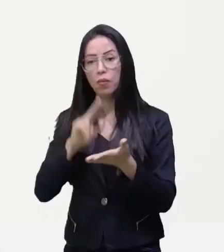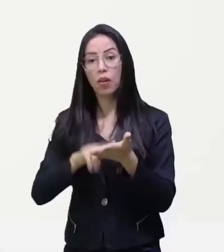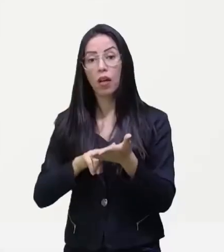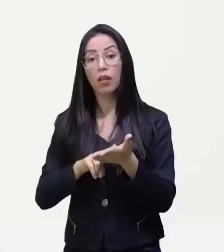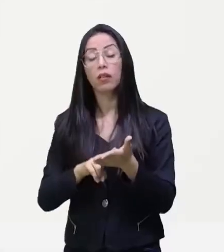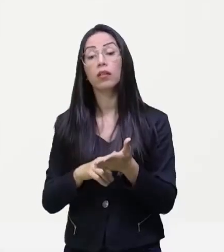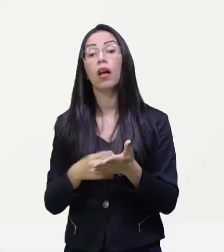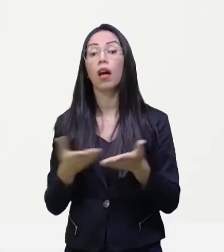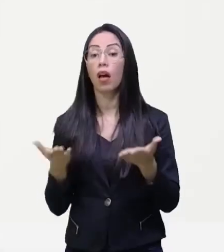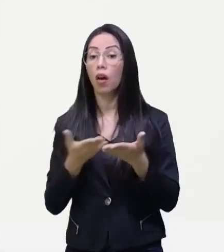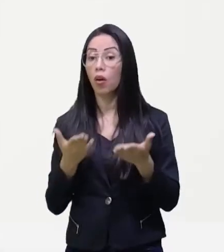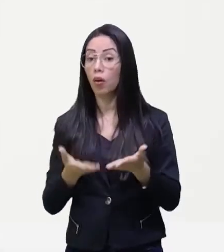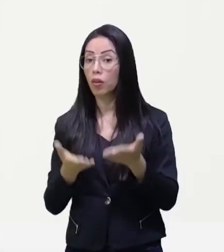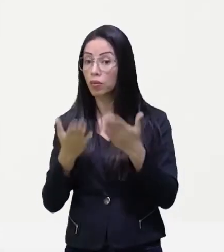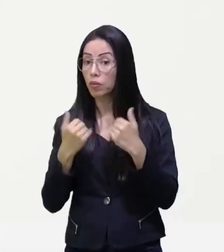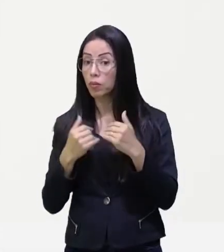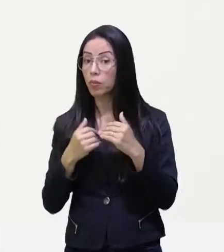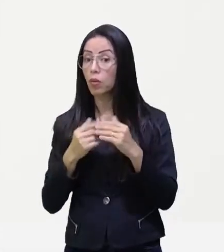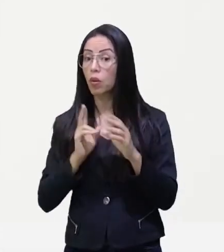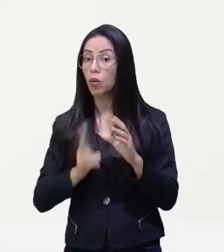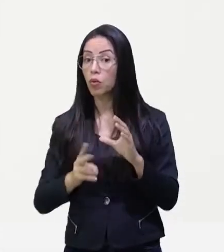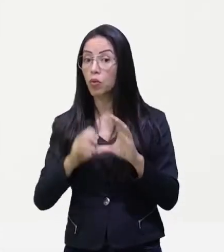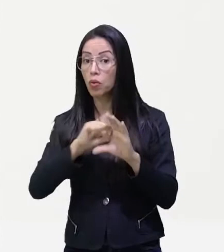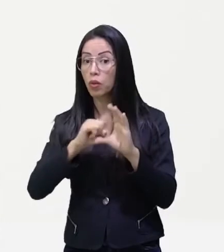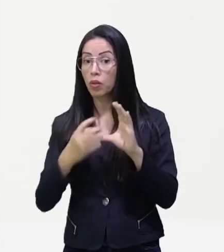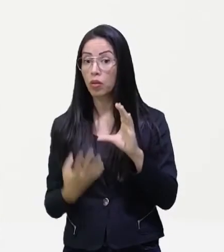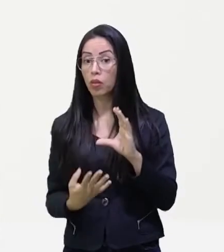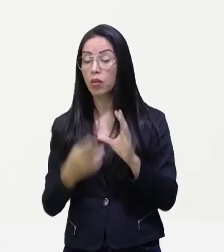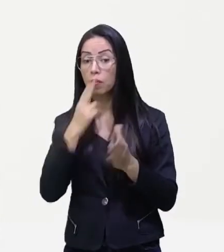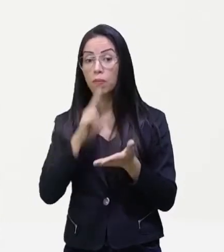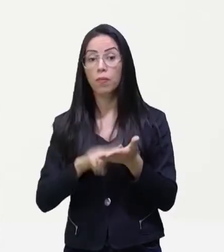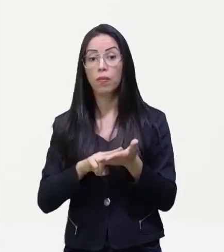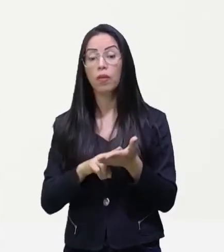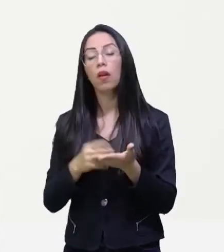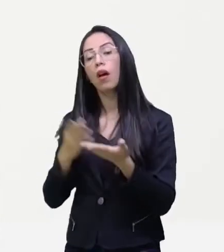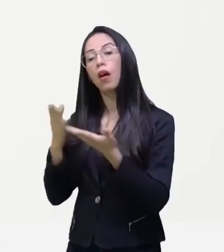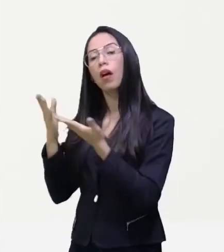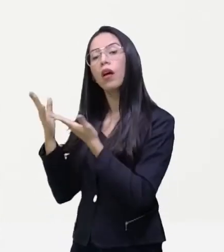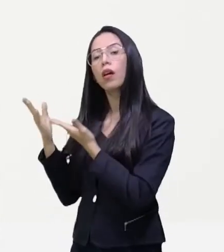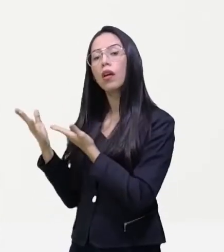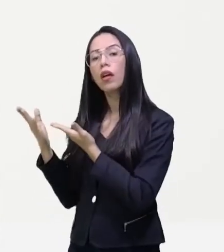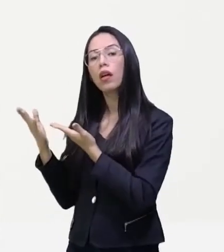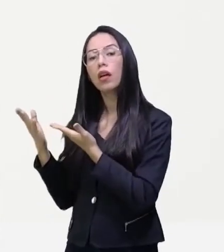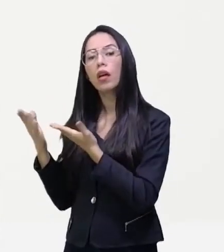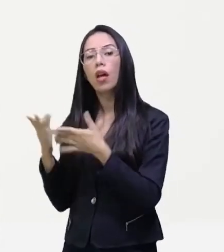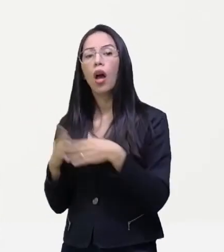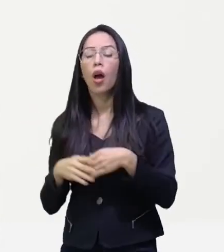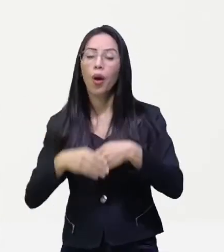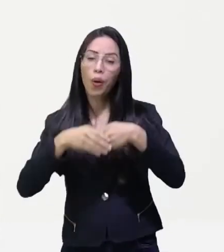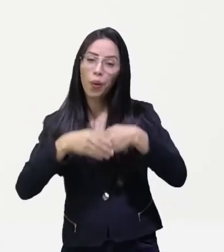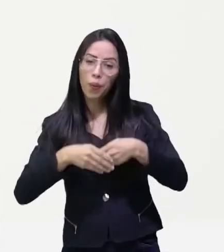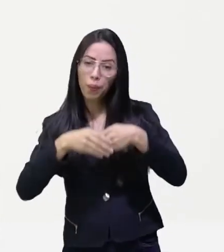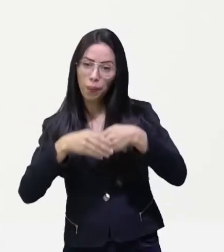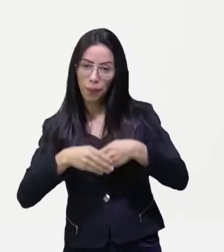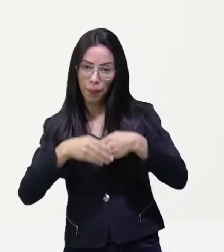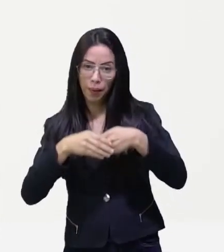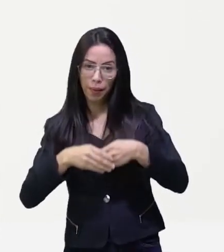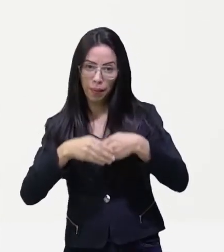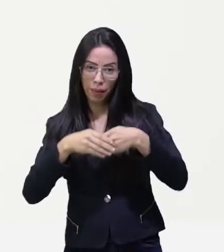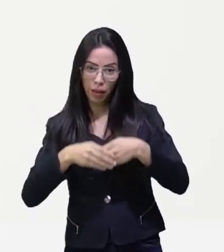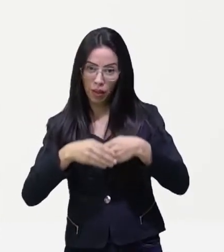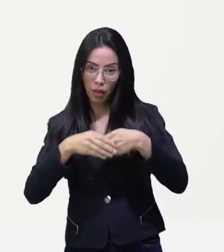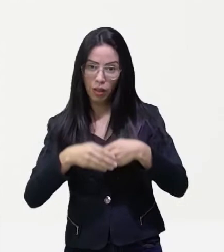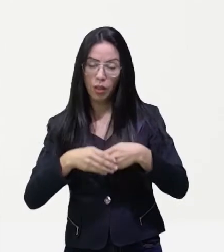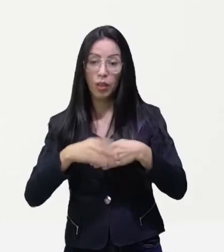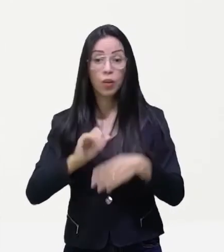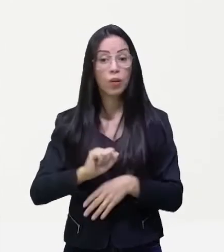carta. Qual o cumprimento? Oi, olá, bom dia, boa tarde, que saudade. Isso tudo é um